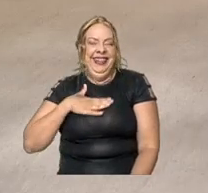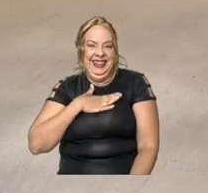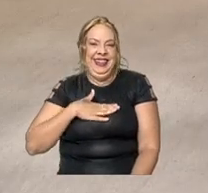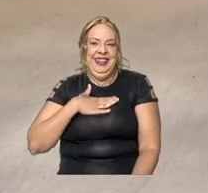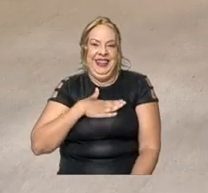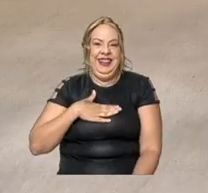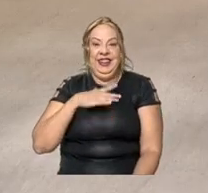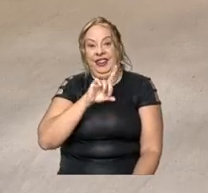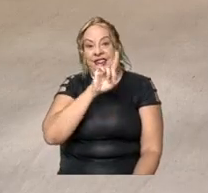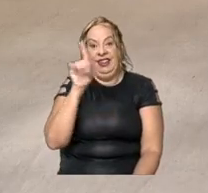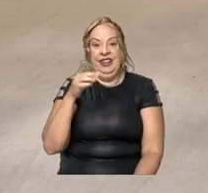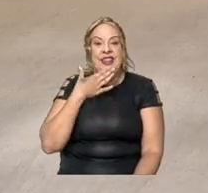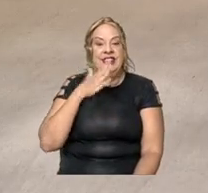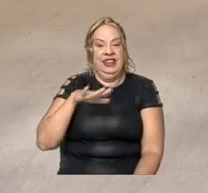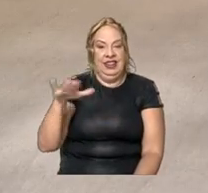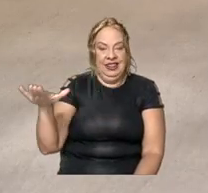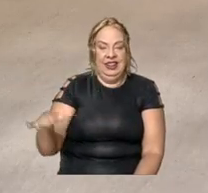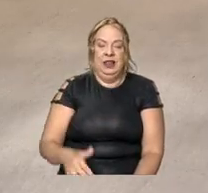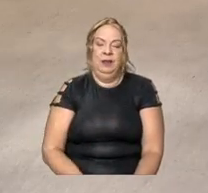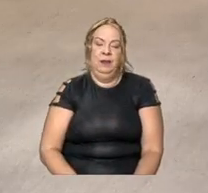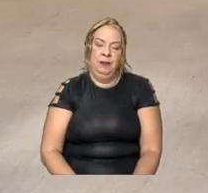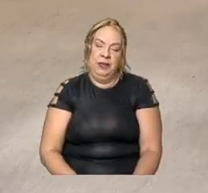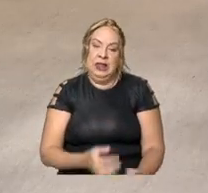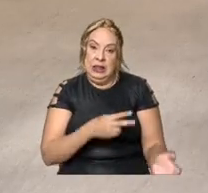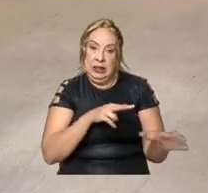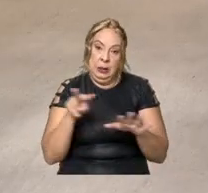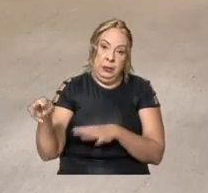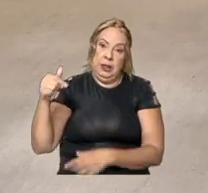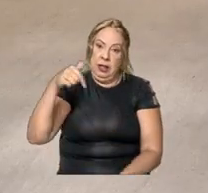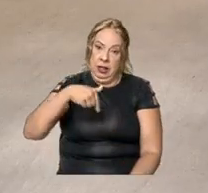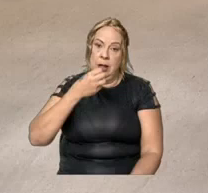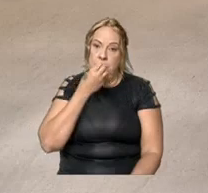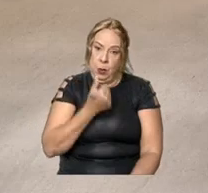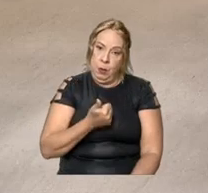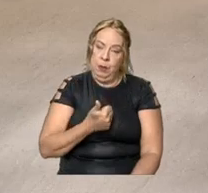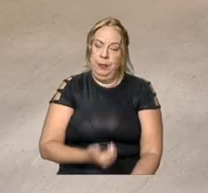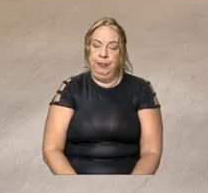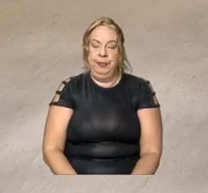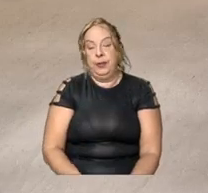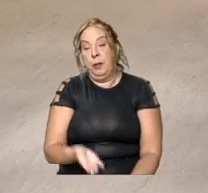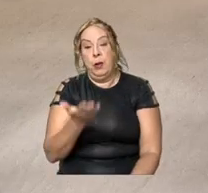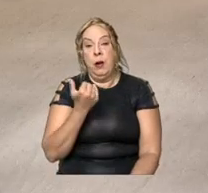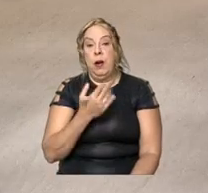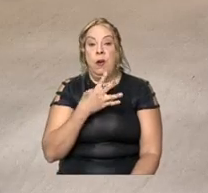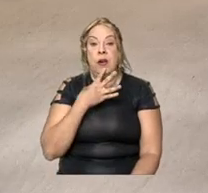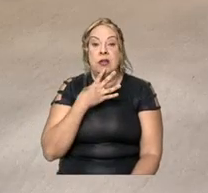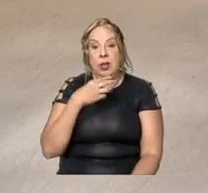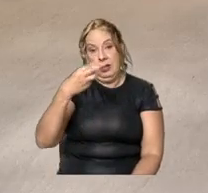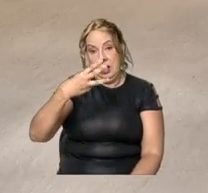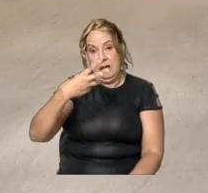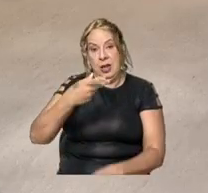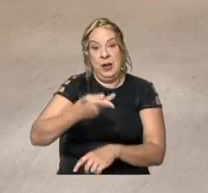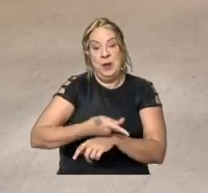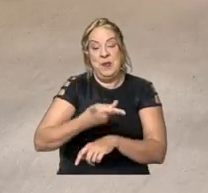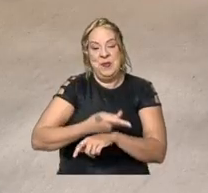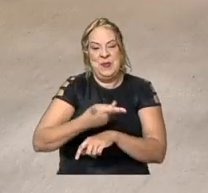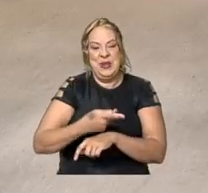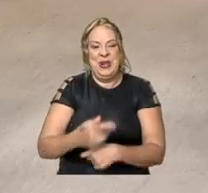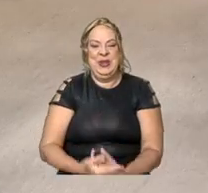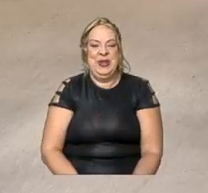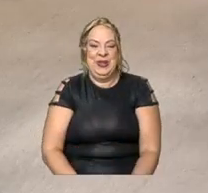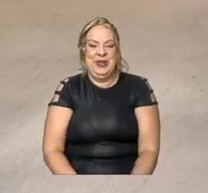das Crianças, Semana das Crianças Caju Cap, aqui tá bom demais. Então, vinheta na tela, é hora do nosso